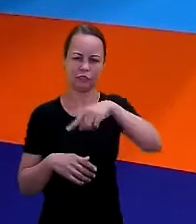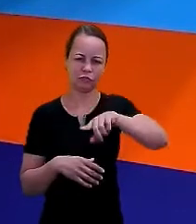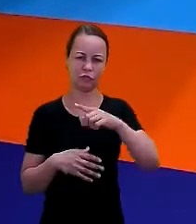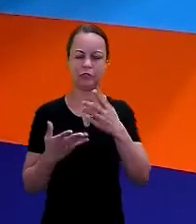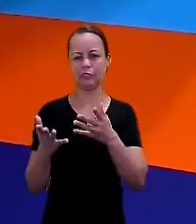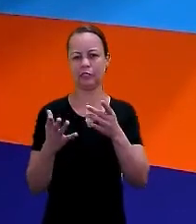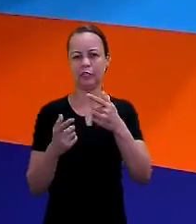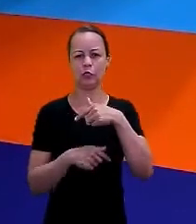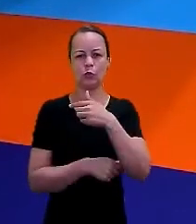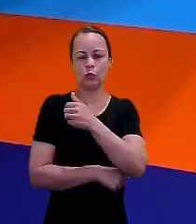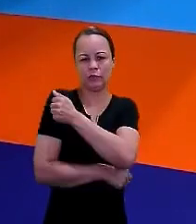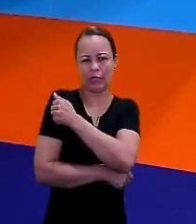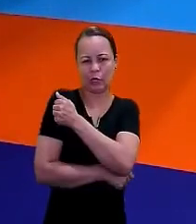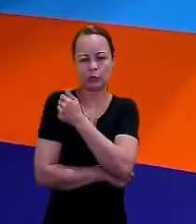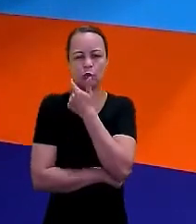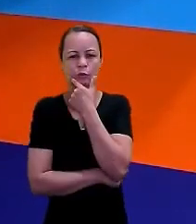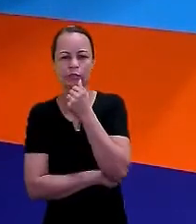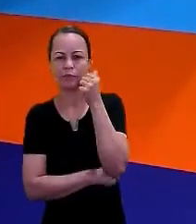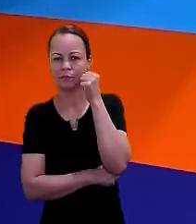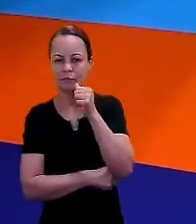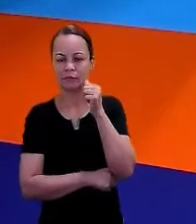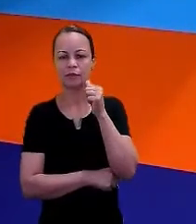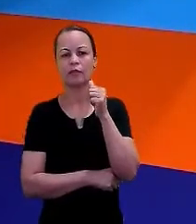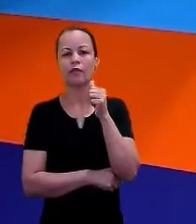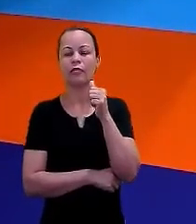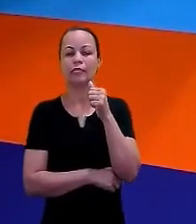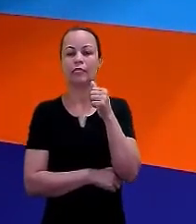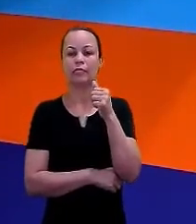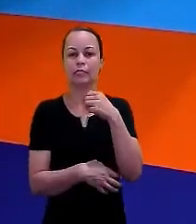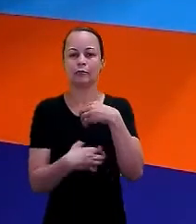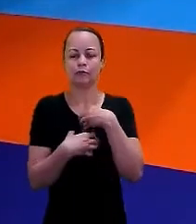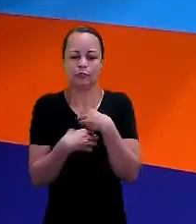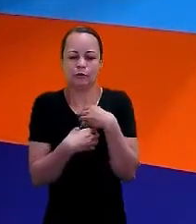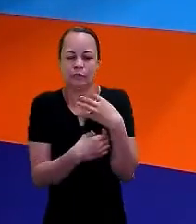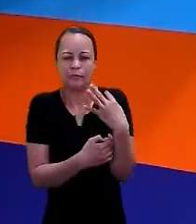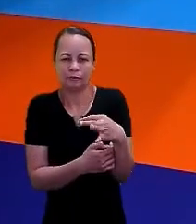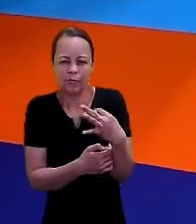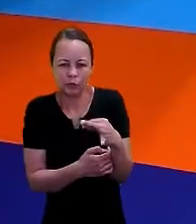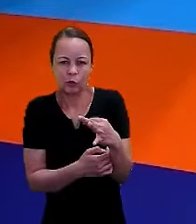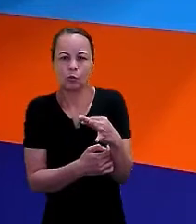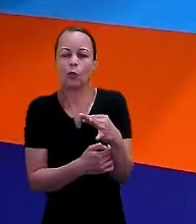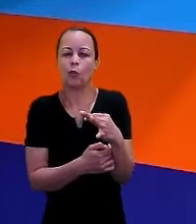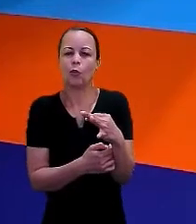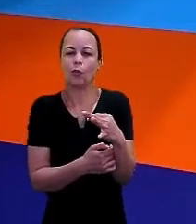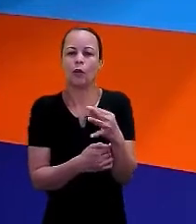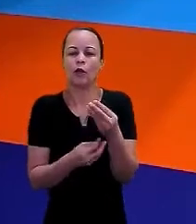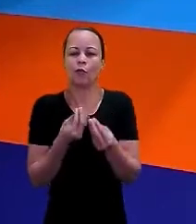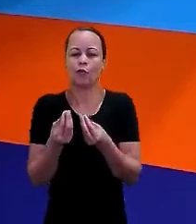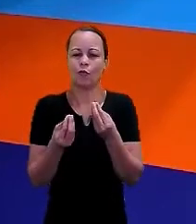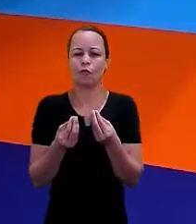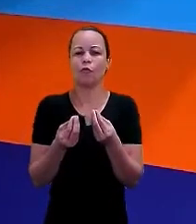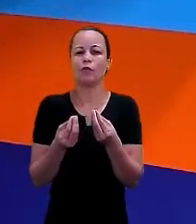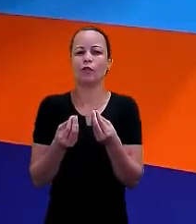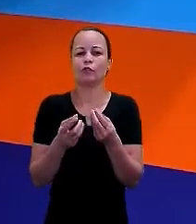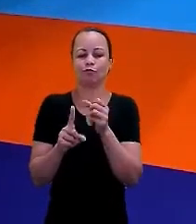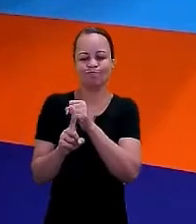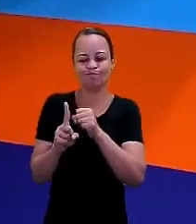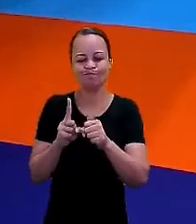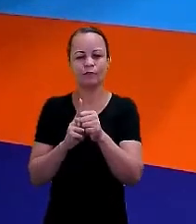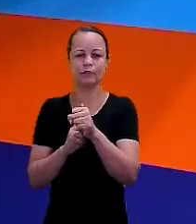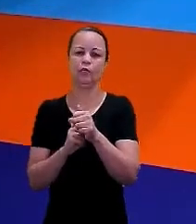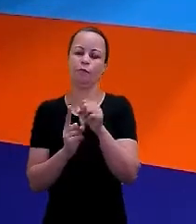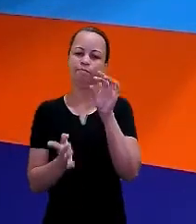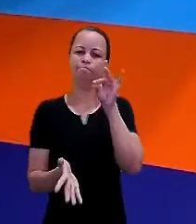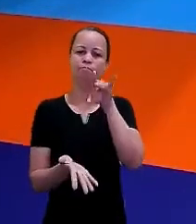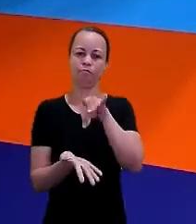monstrinho e monstrinha do meu coração, que a dor física, assim também como a dor social, ela é legítima,